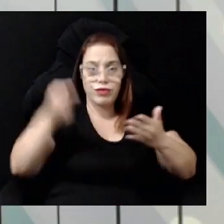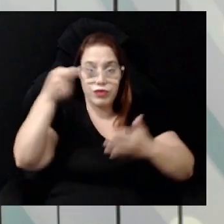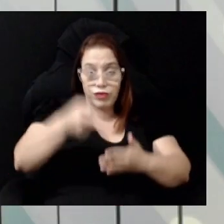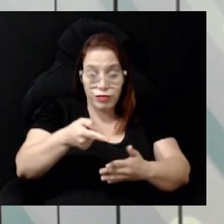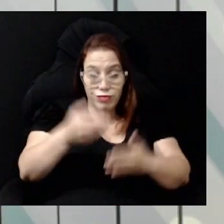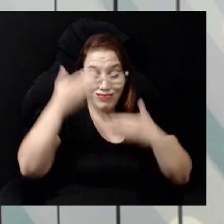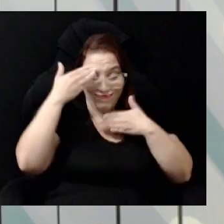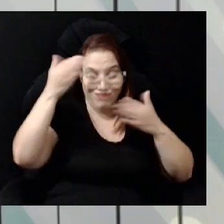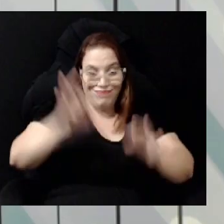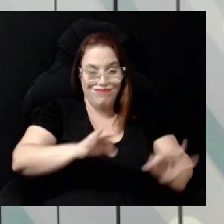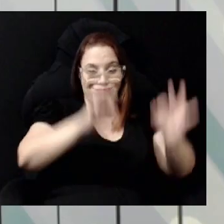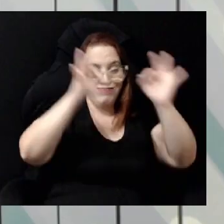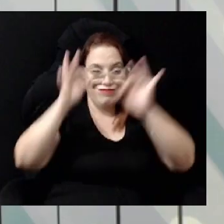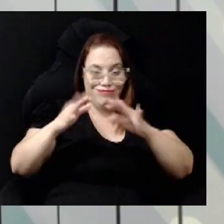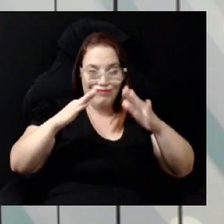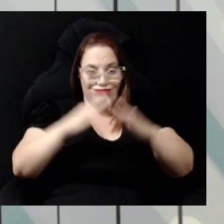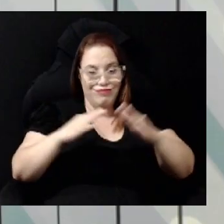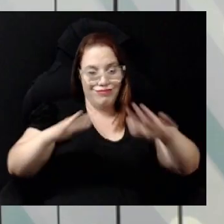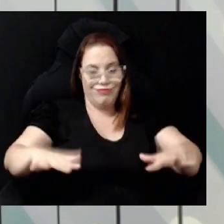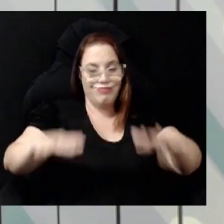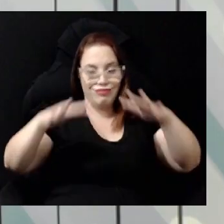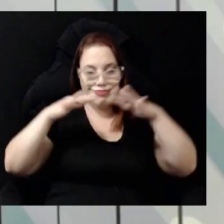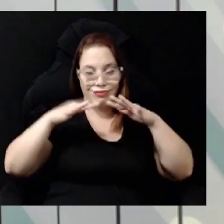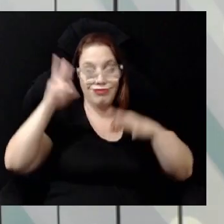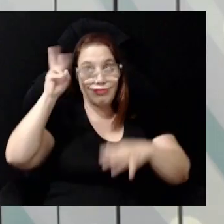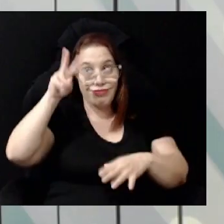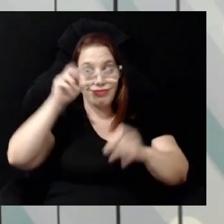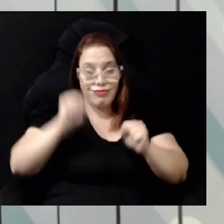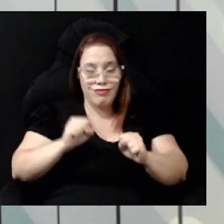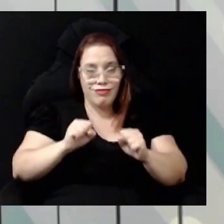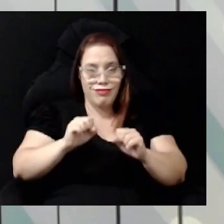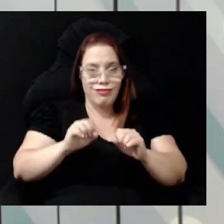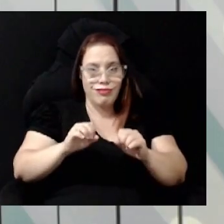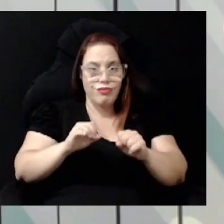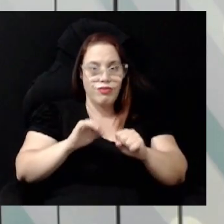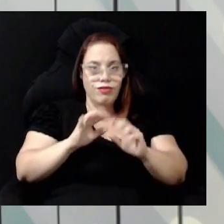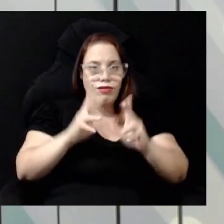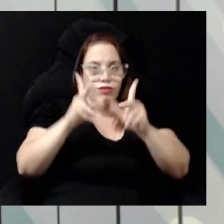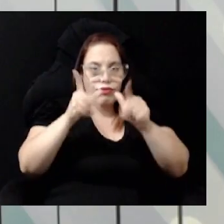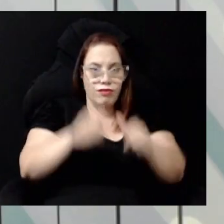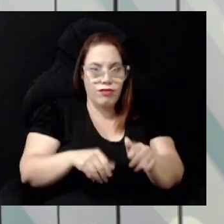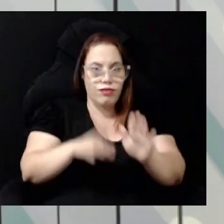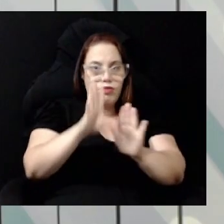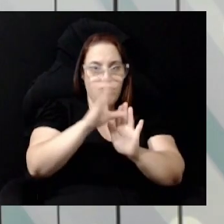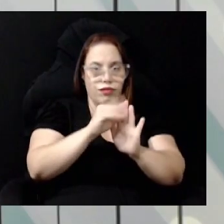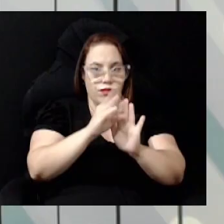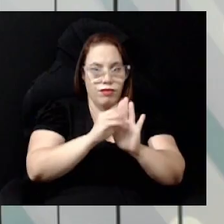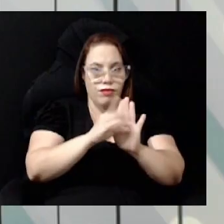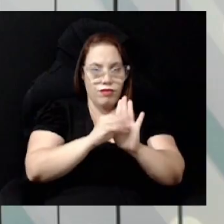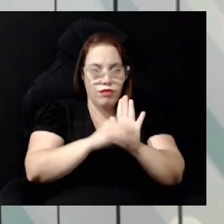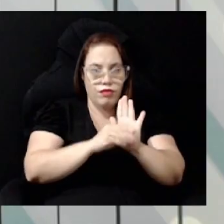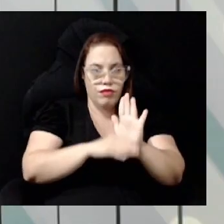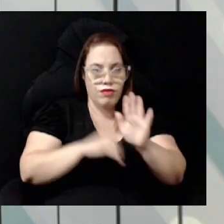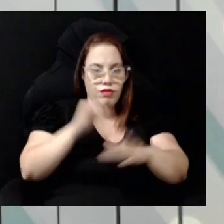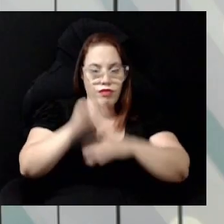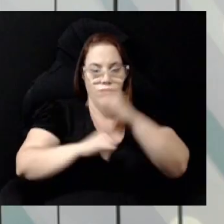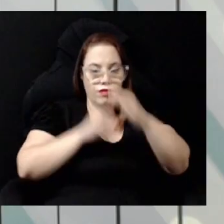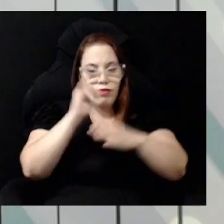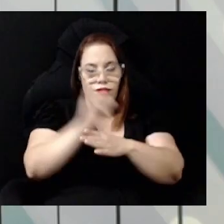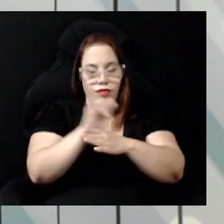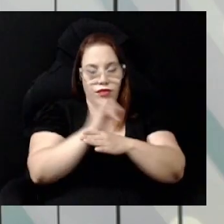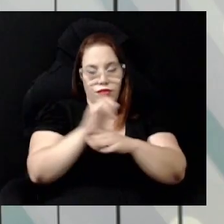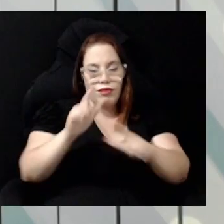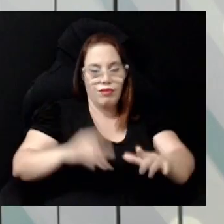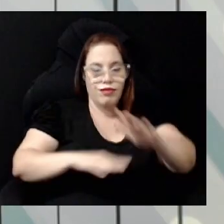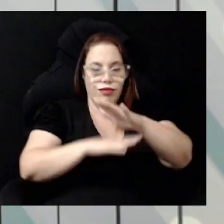aqui. Obrigado ao pessoal de casa pela companhia. Lembrando que você pode conferir todos os nossos conteúdos no YouTube da